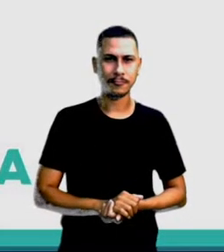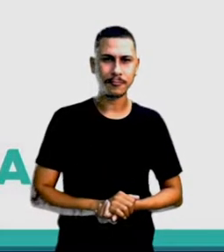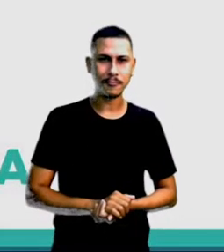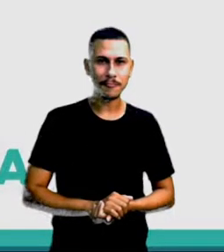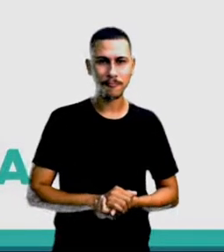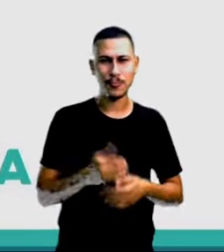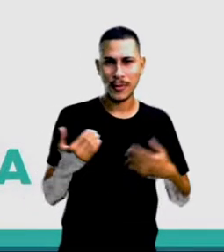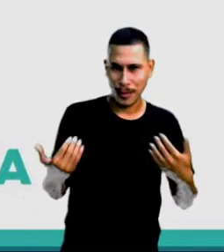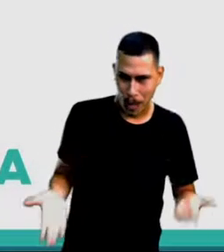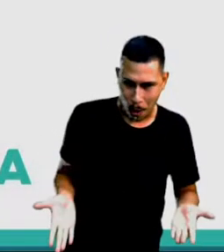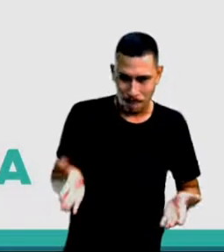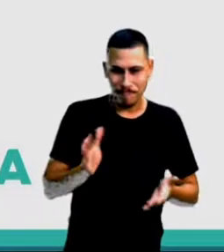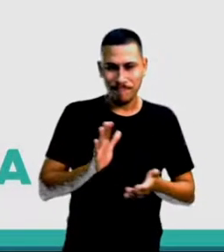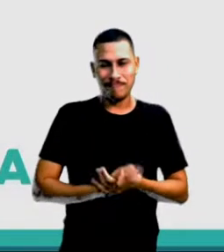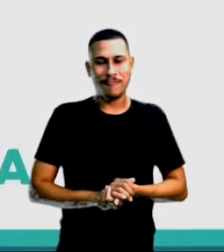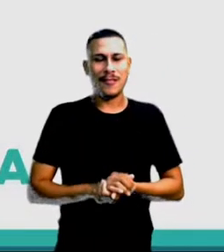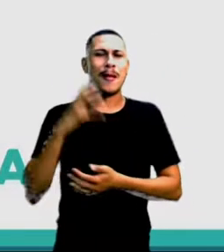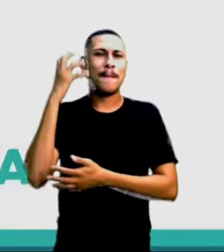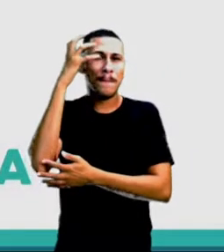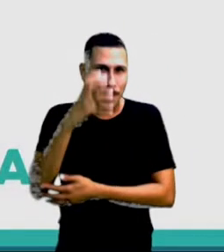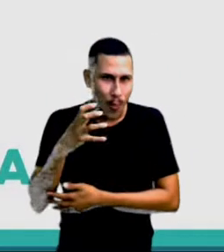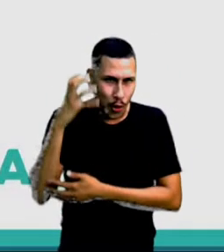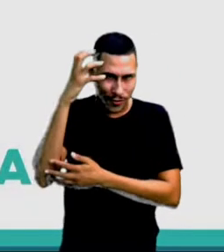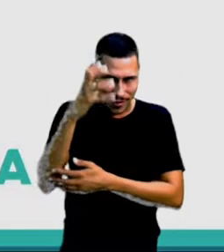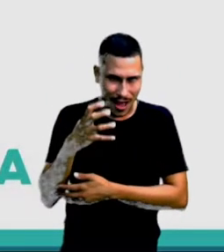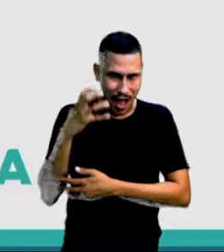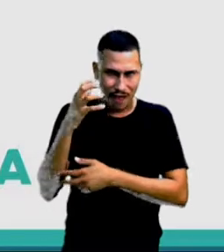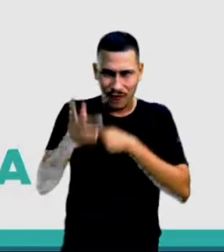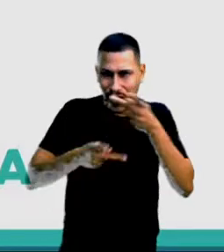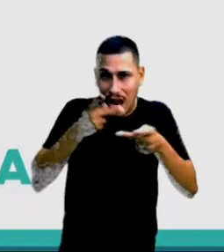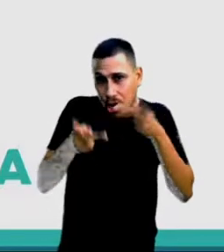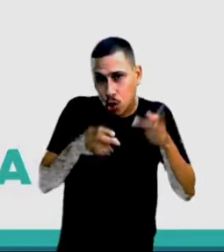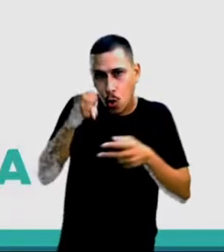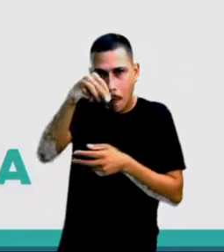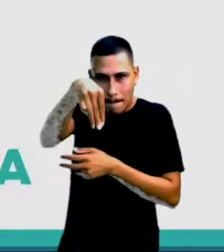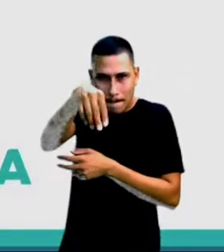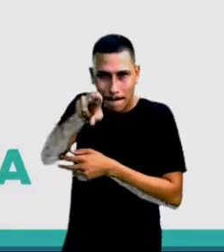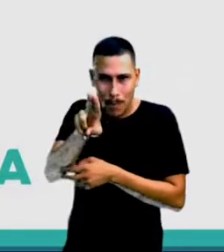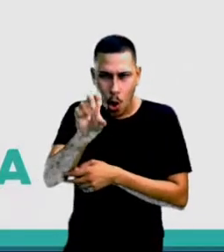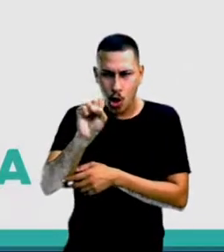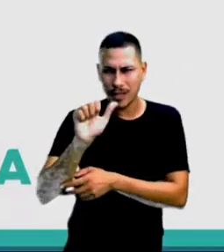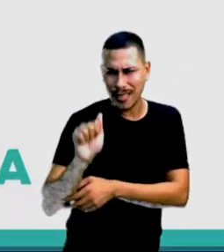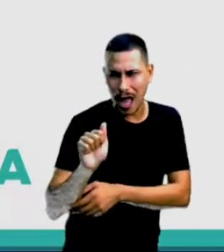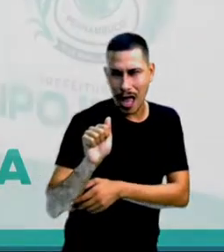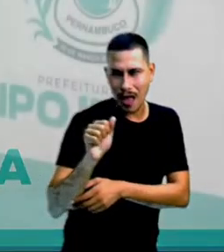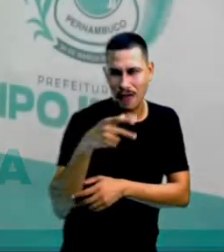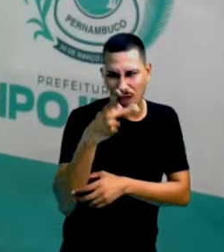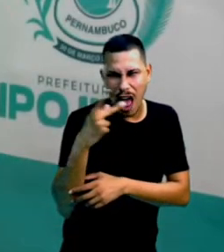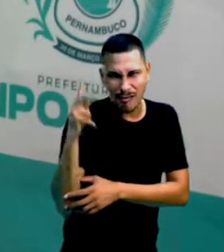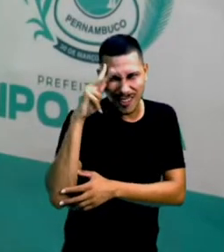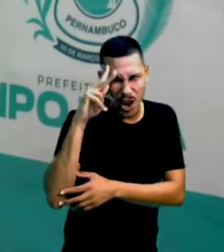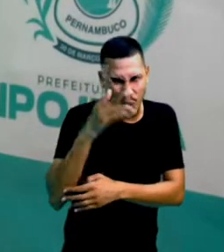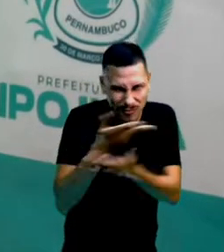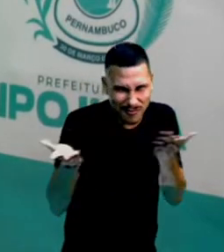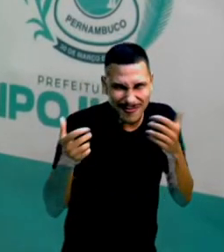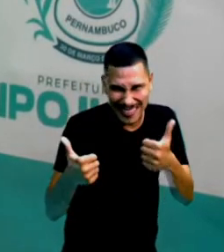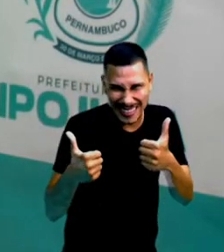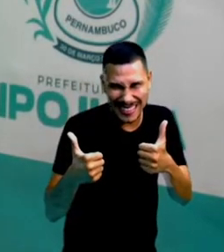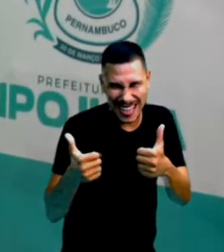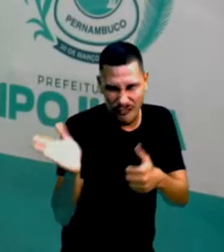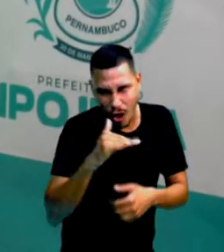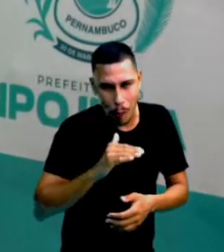e aí a música falando das musas né eu vou contar historinha para vocês tá certo